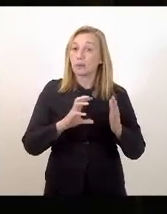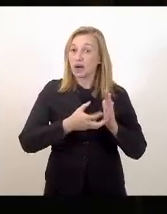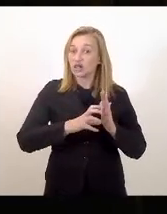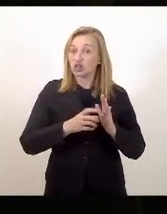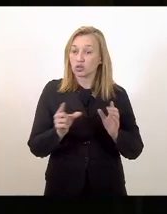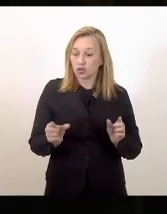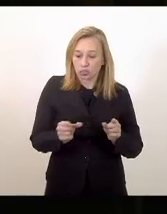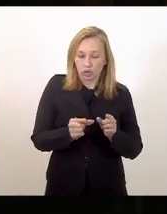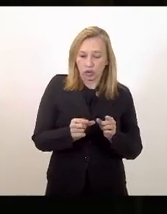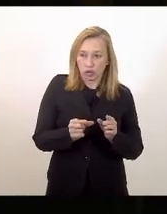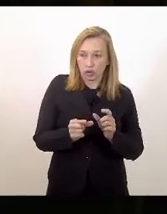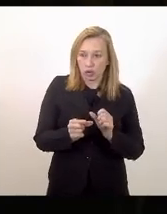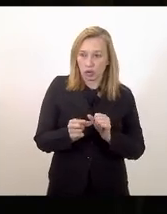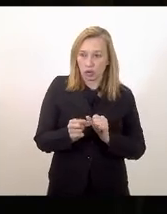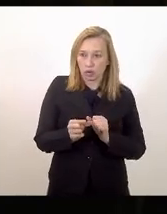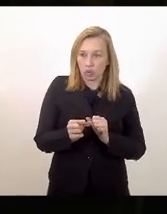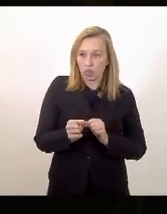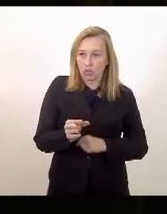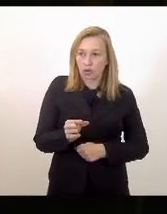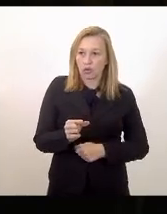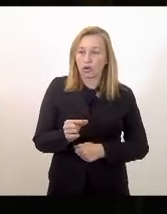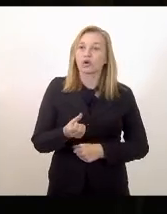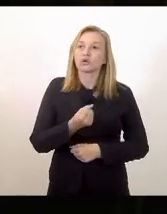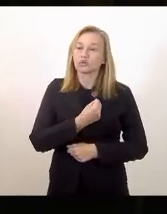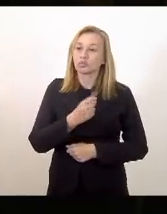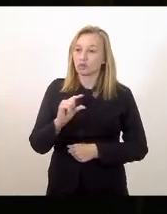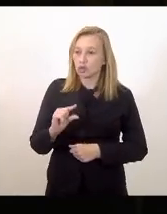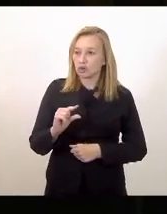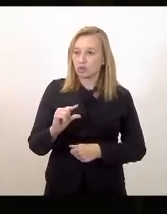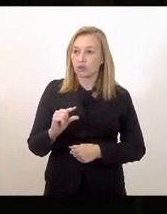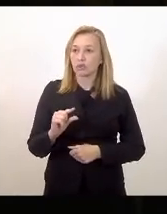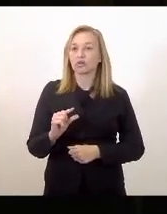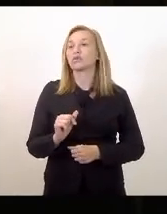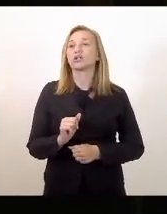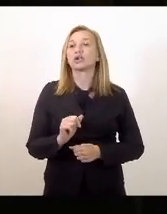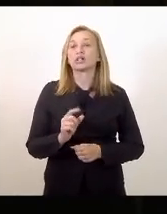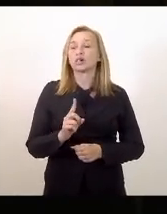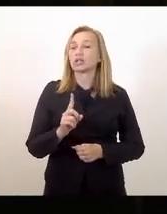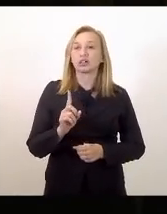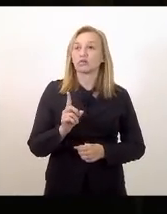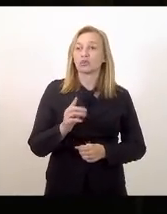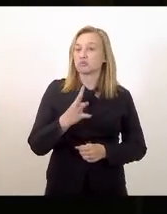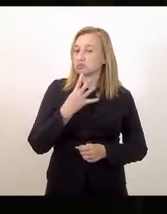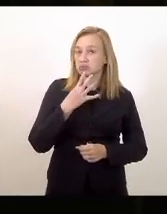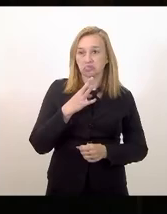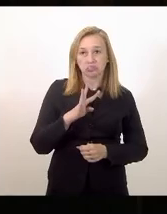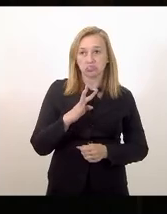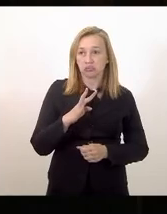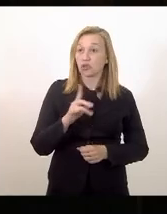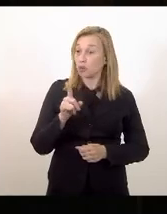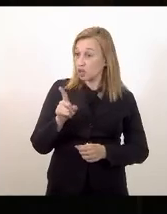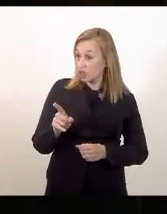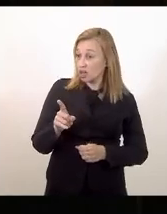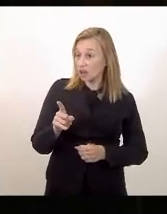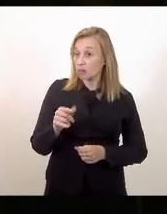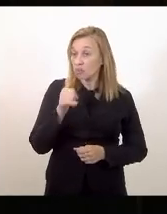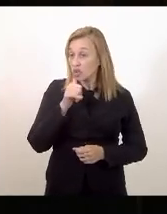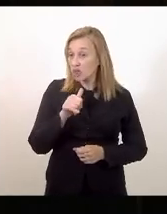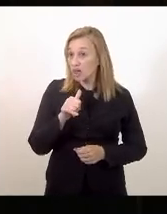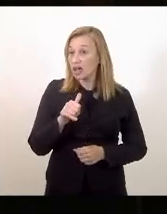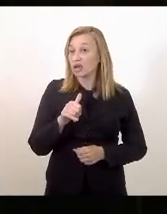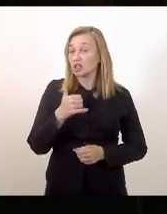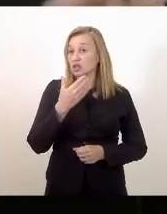que figuras que estão aí imbricadas na política, que não são tão conhecidas como aqueles e aquelas que já